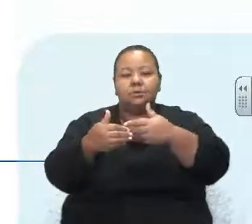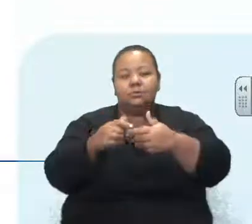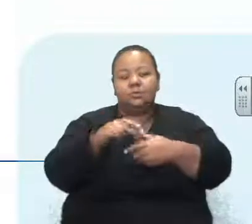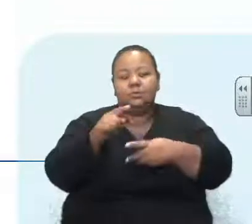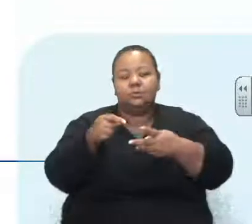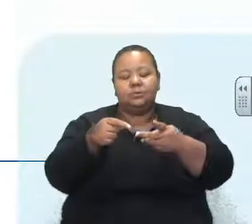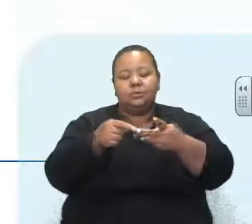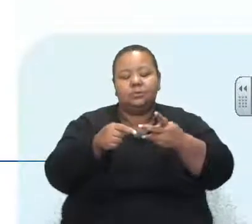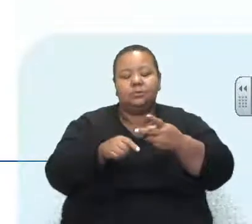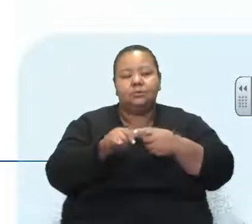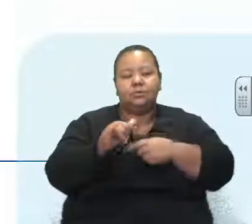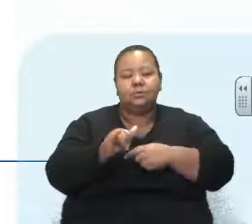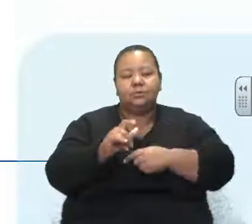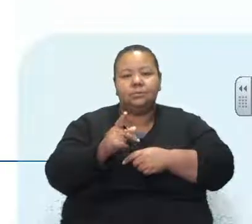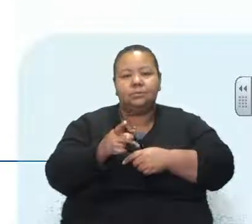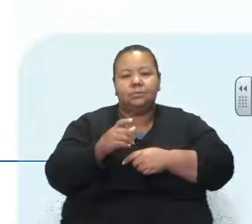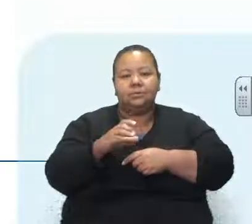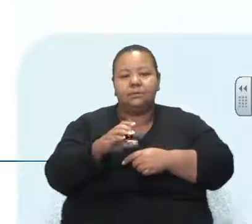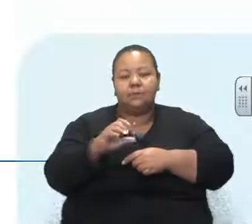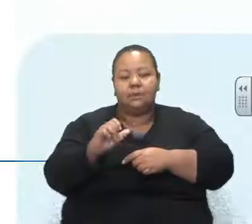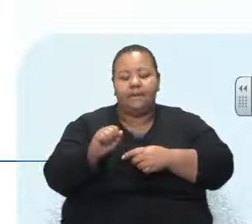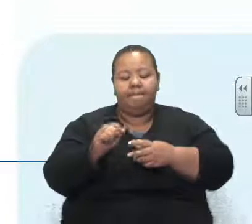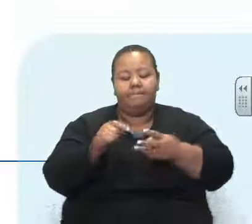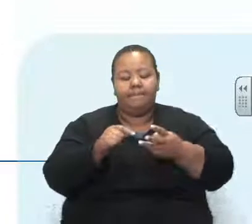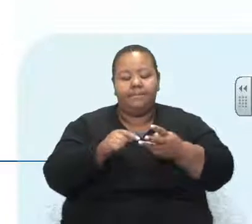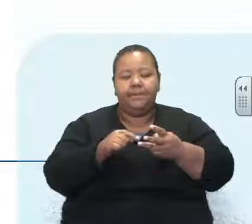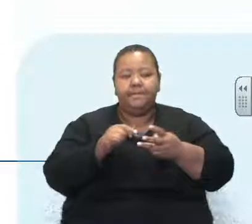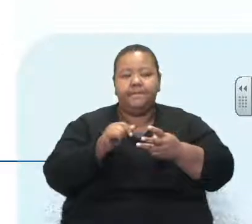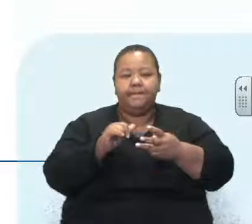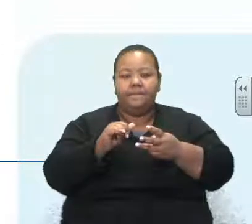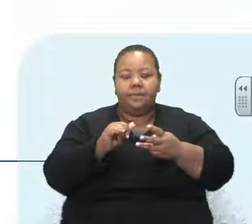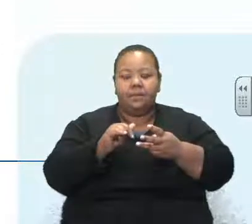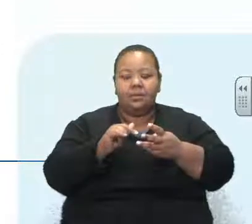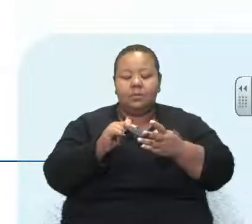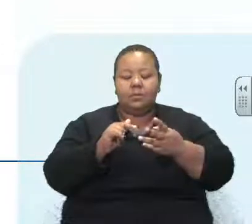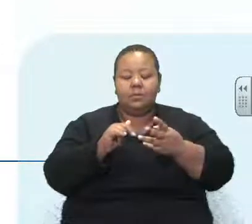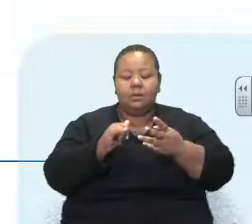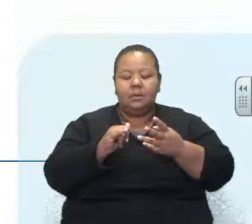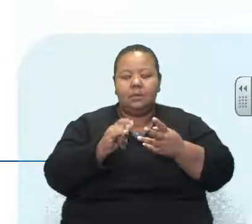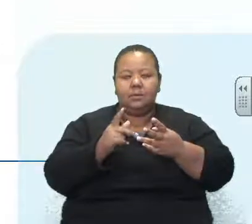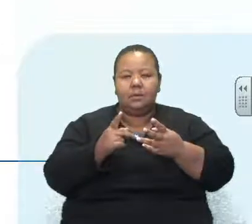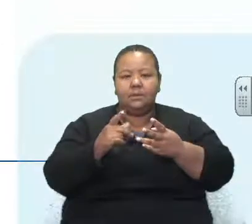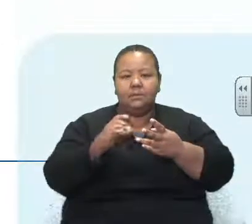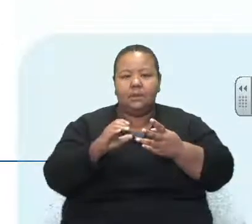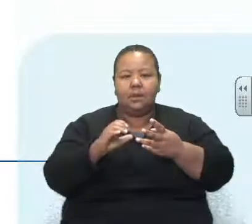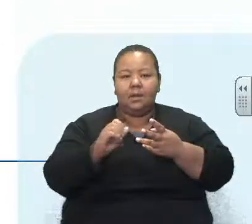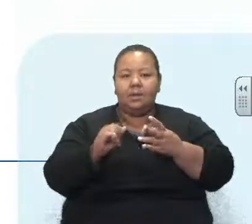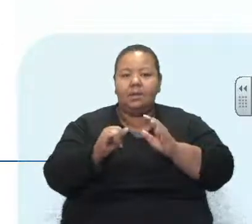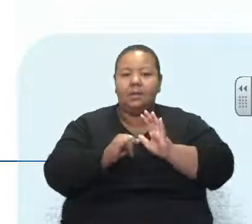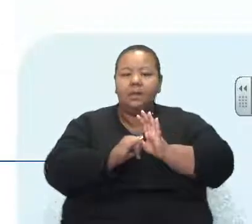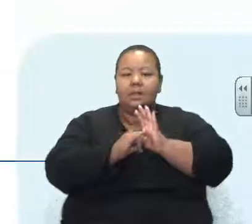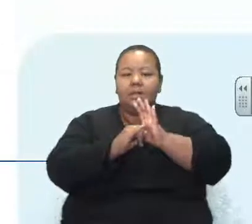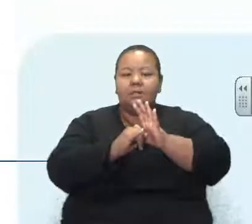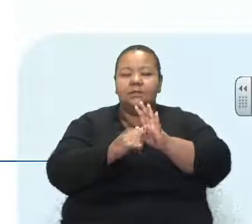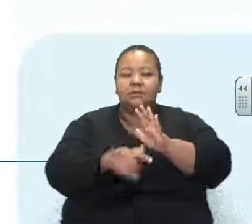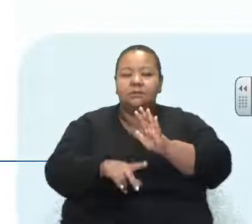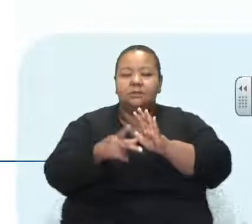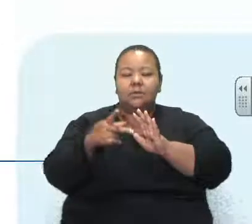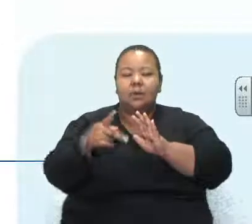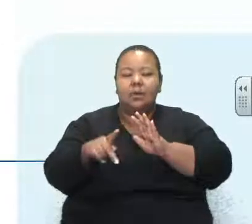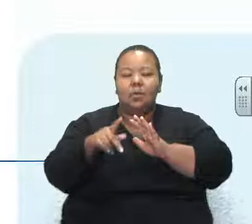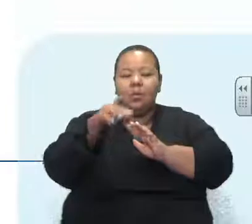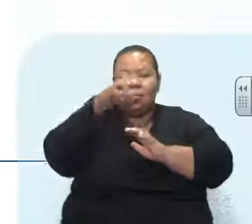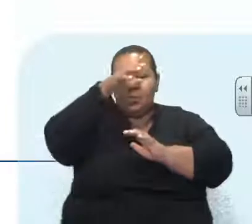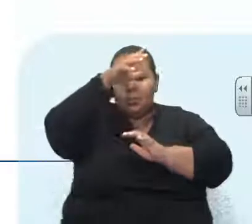o IPCA. O IPCA é o Índice Nacional de Preço ao Consumidor, quase igual ao